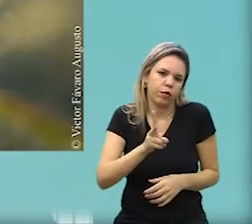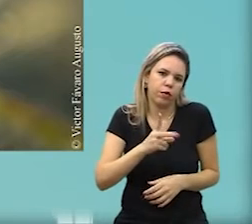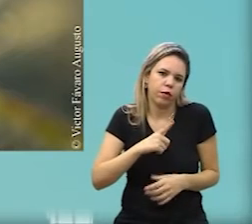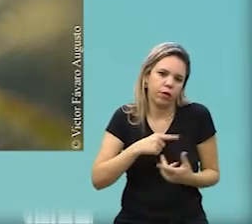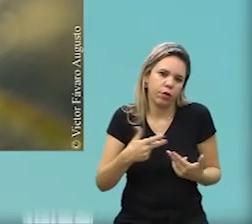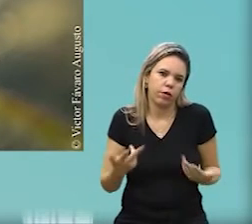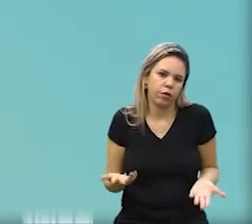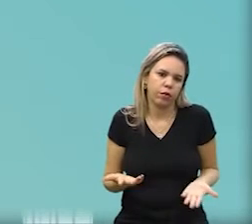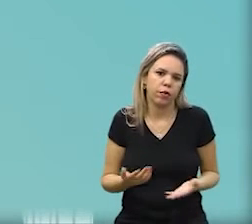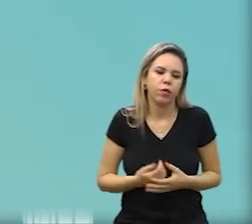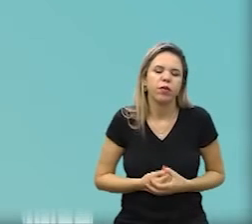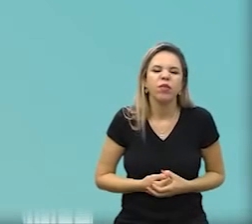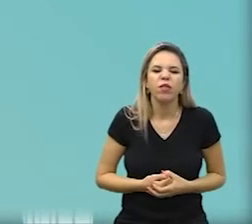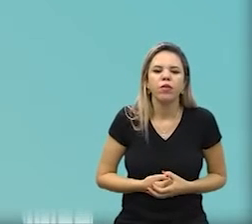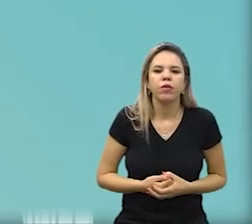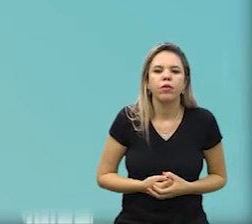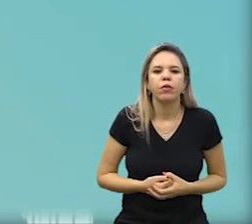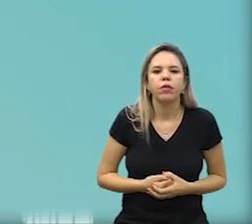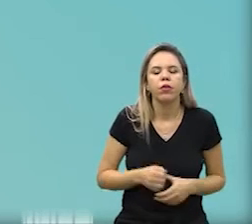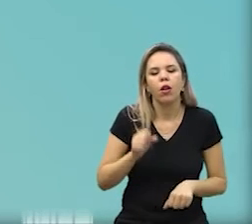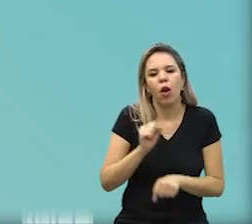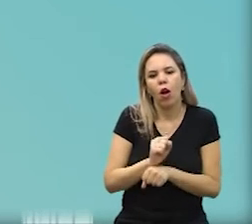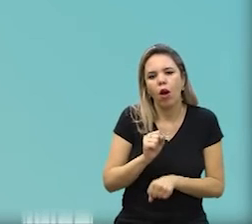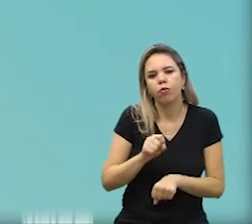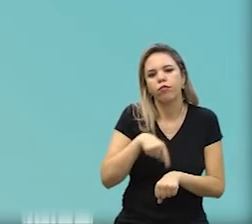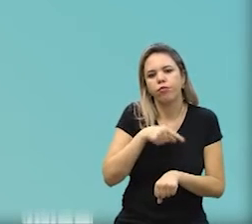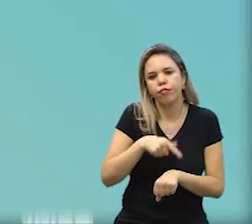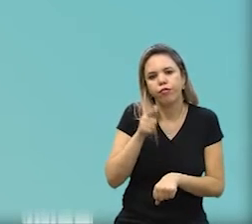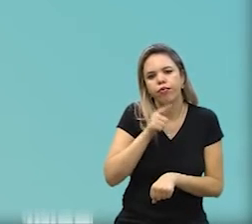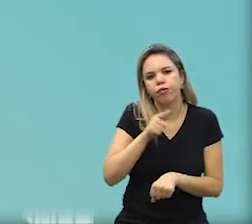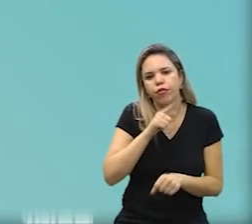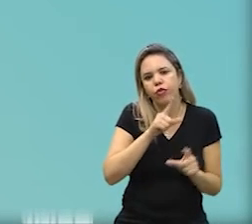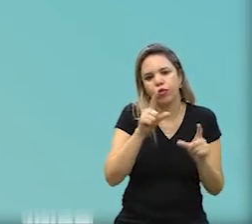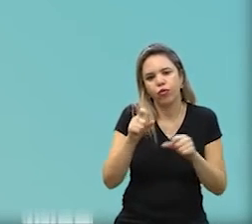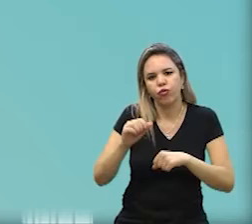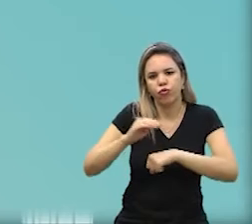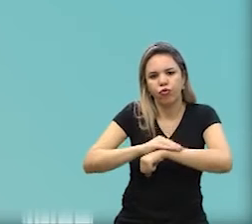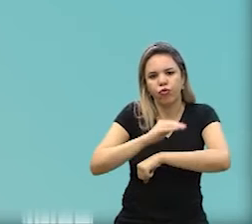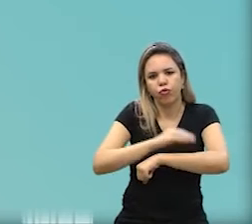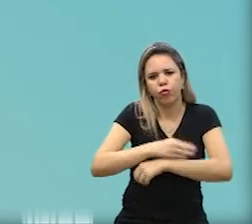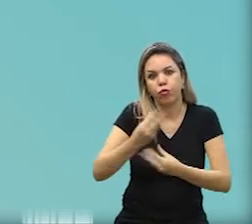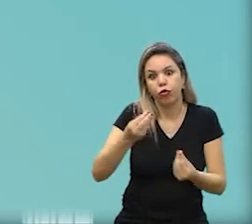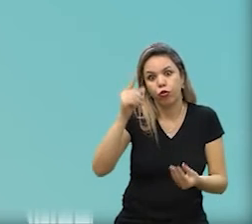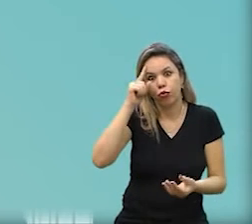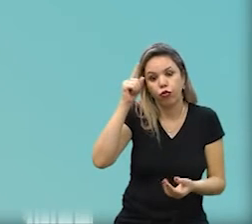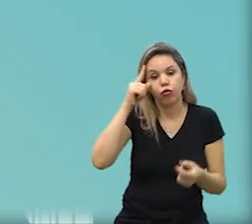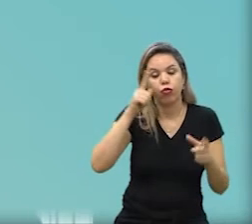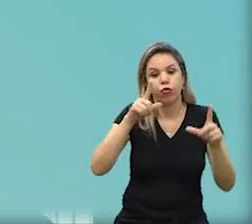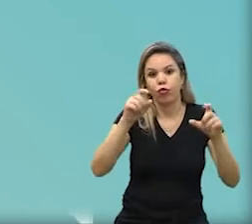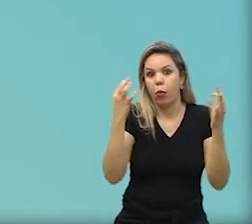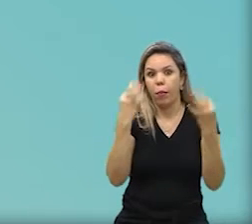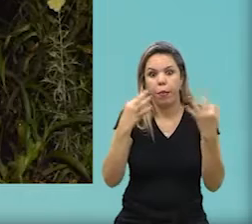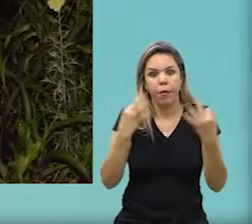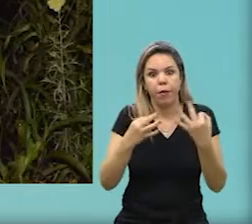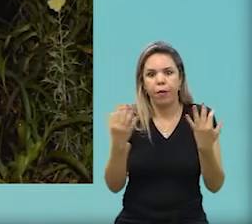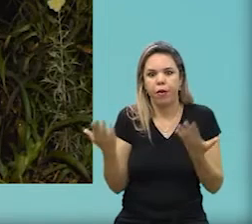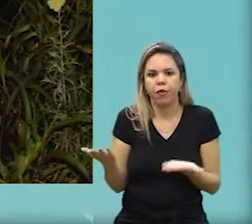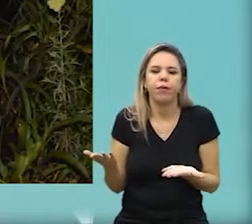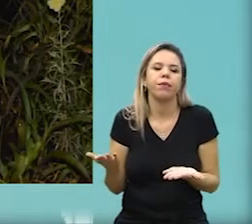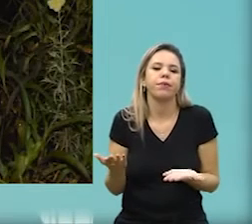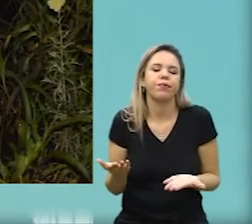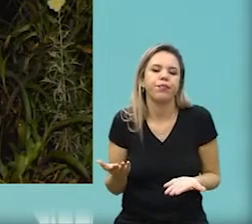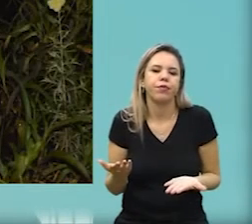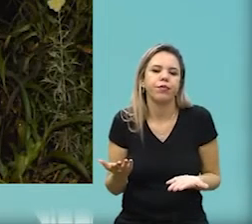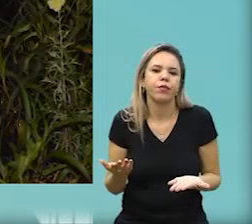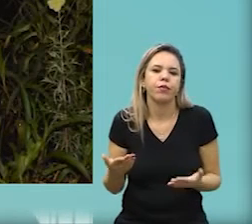alguma coisa, porque eu esperei horas para conseguir fotografar um sapo, ou esperei dias para conseguir a foto perfeita, ou